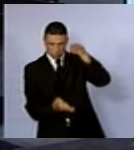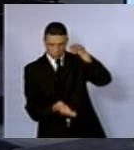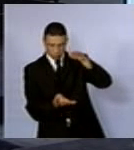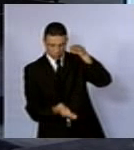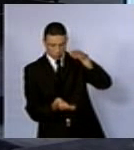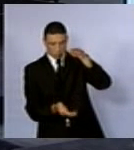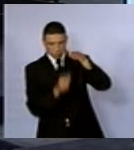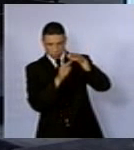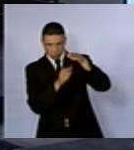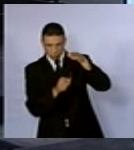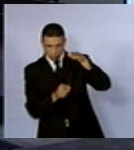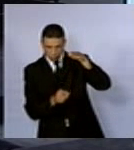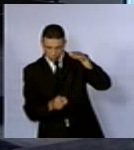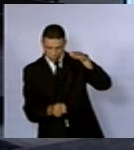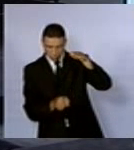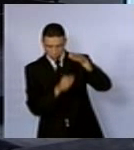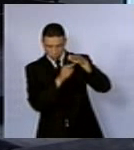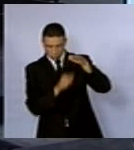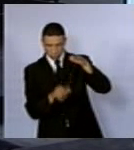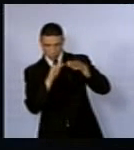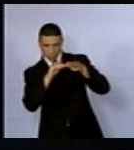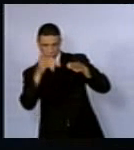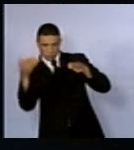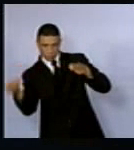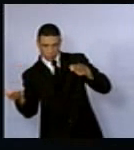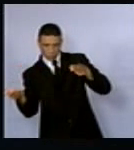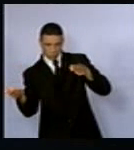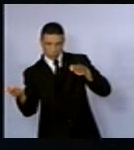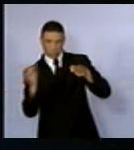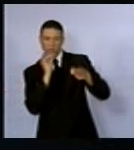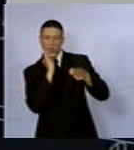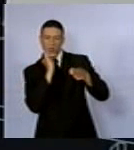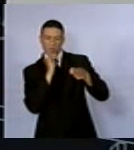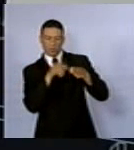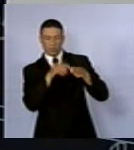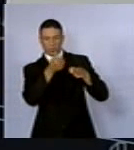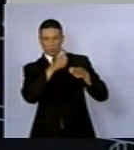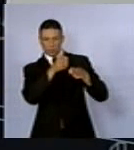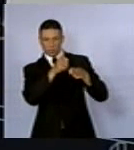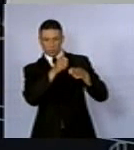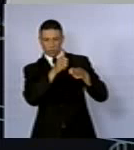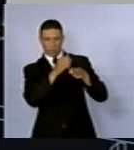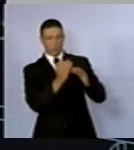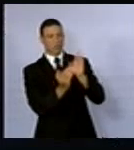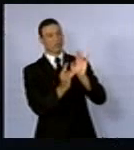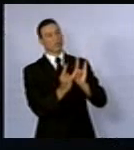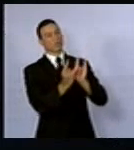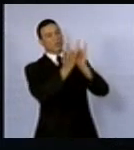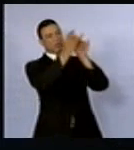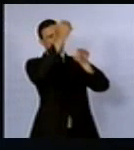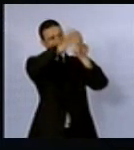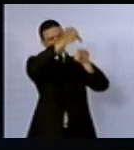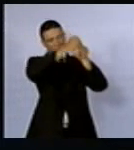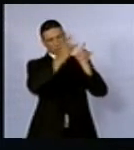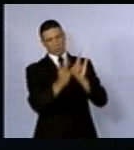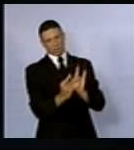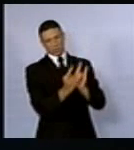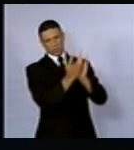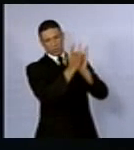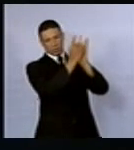superiores fora dessa faixa... Essa medição está tendo como critério os 11 metros de altura da torre. Os 11 metros de altura da torre.